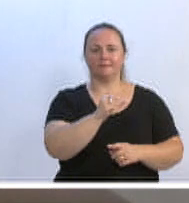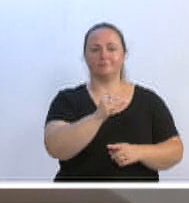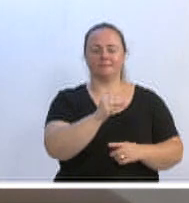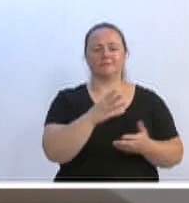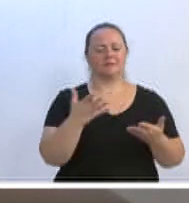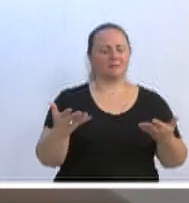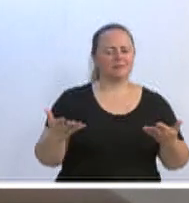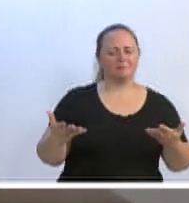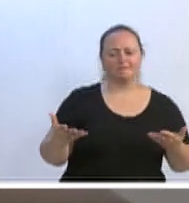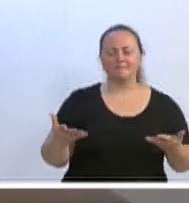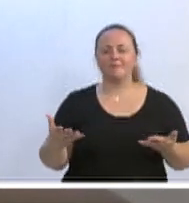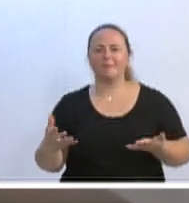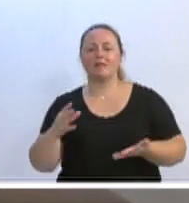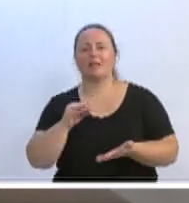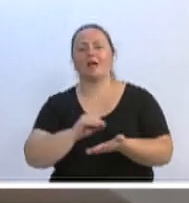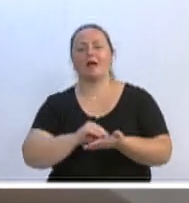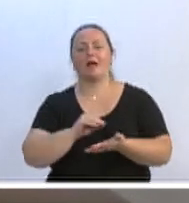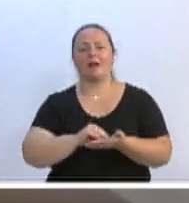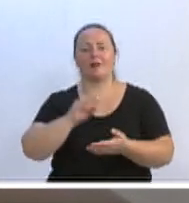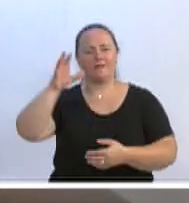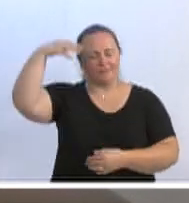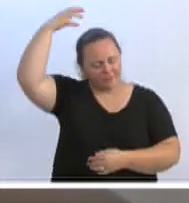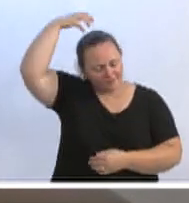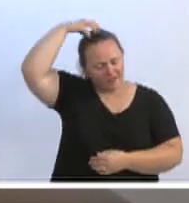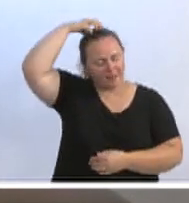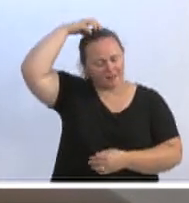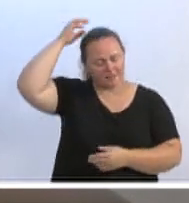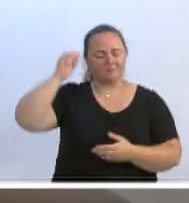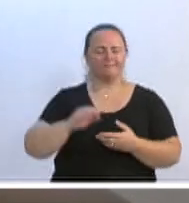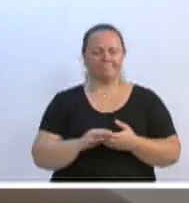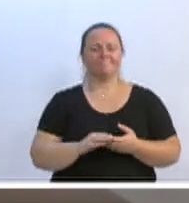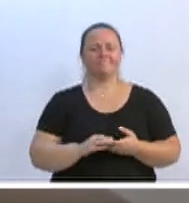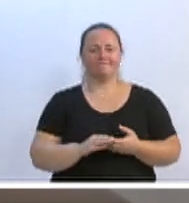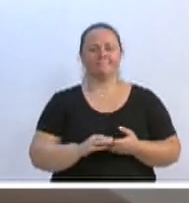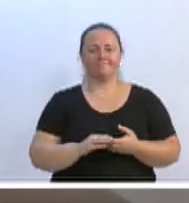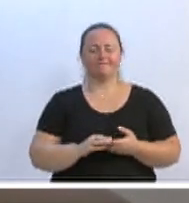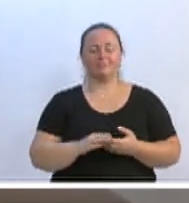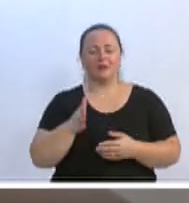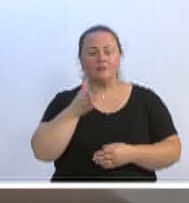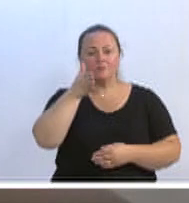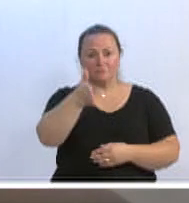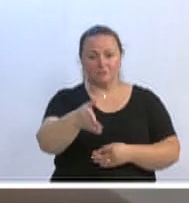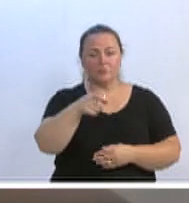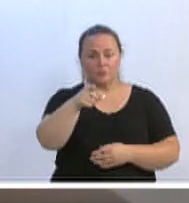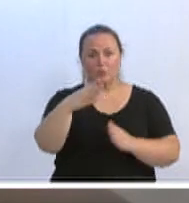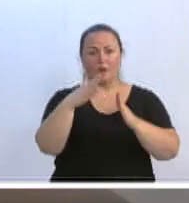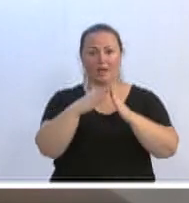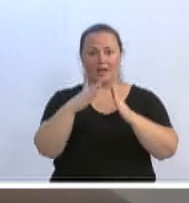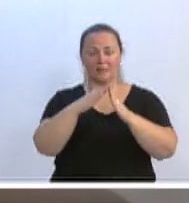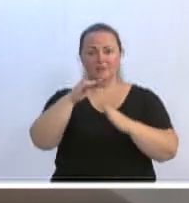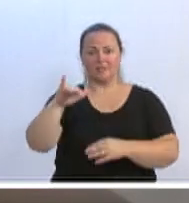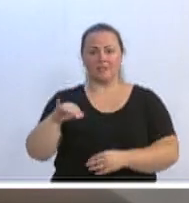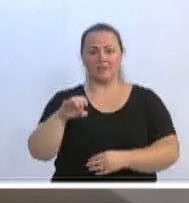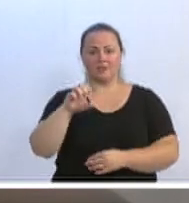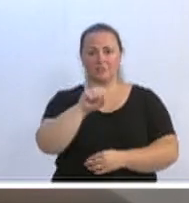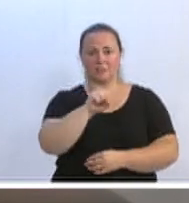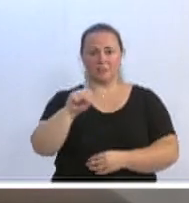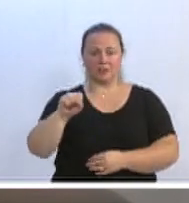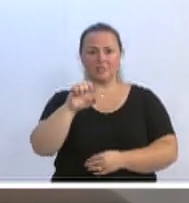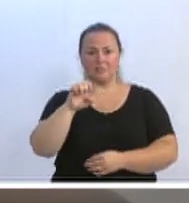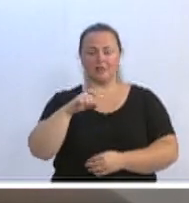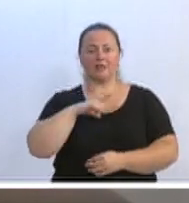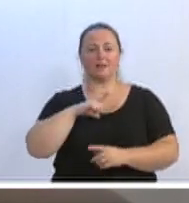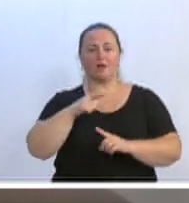rei. Vai à casa de Jessé e lá eu vou te mostrar que eu tenho ungido ali para ser